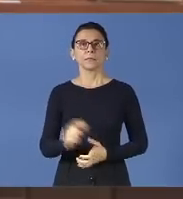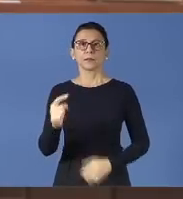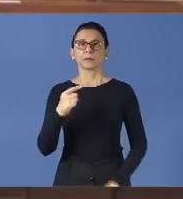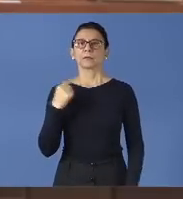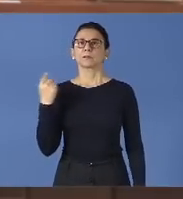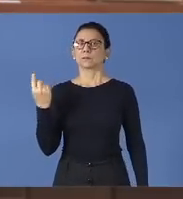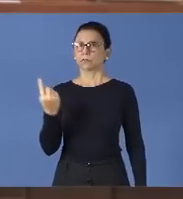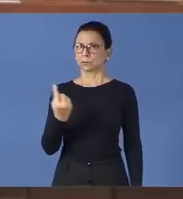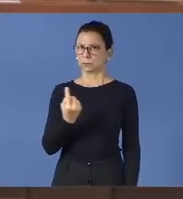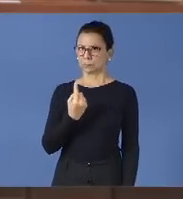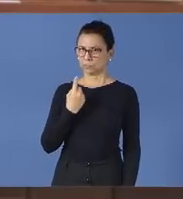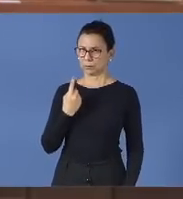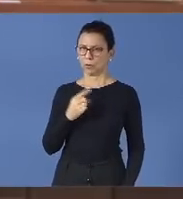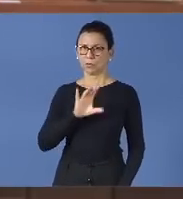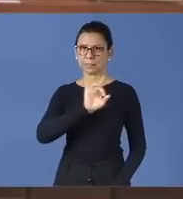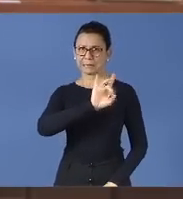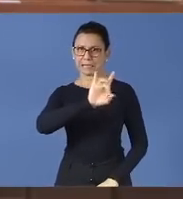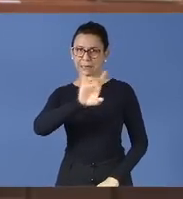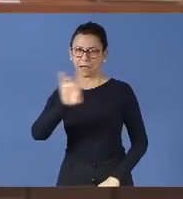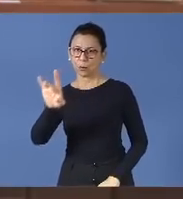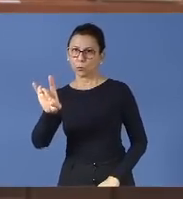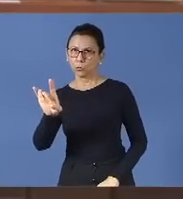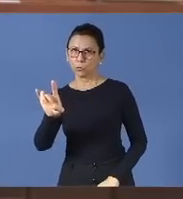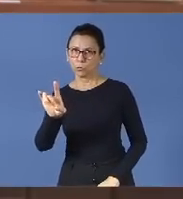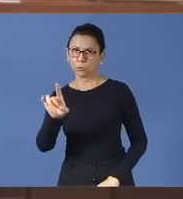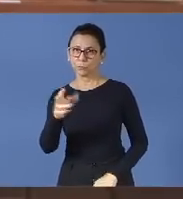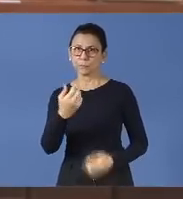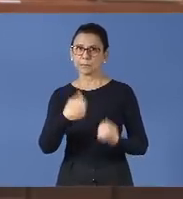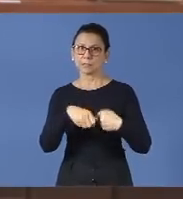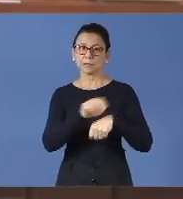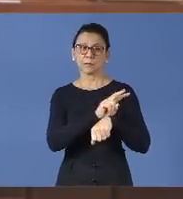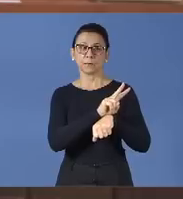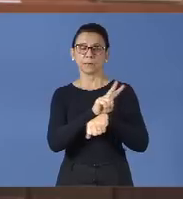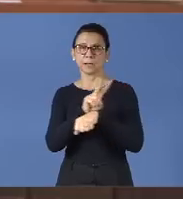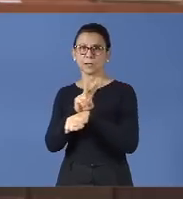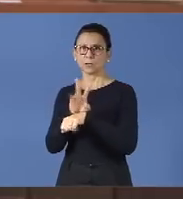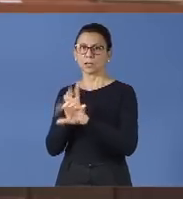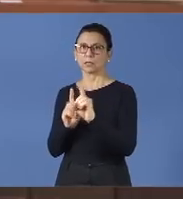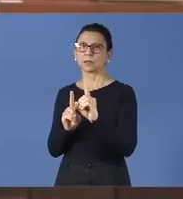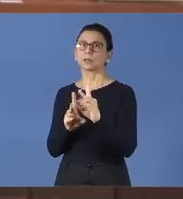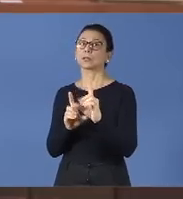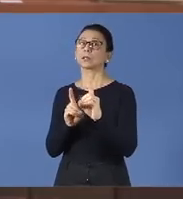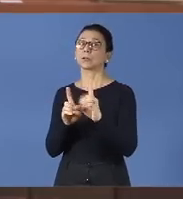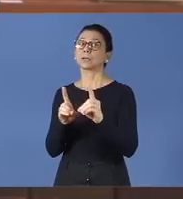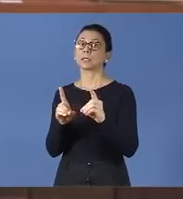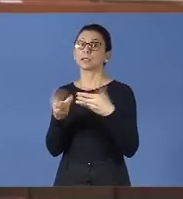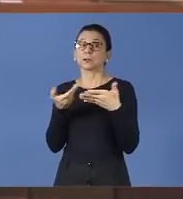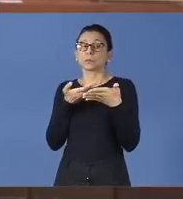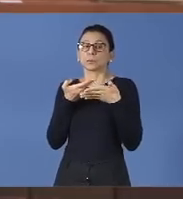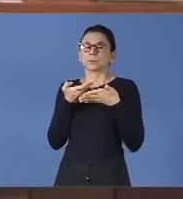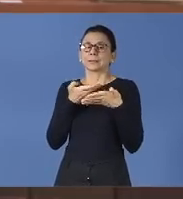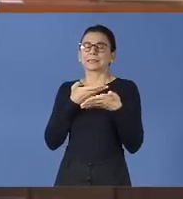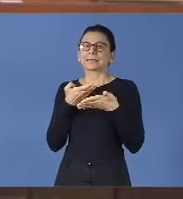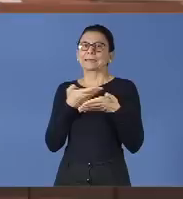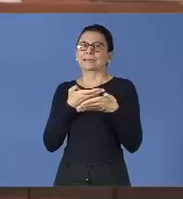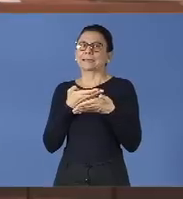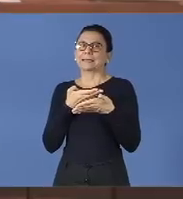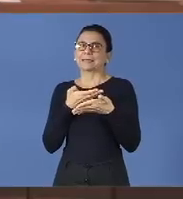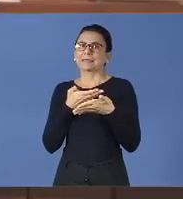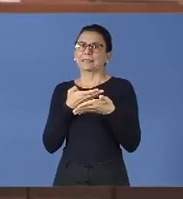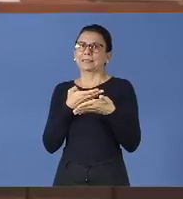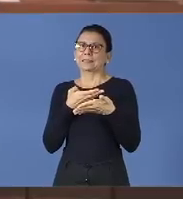temos que, nessa hora, cada um de nós tem que ser porteiro, porque tem que guardar a doutrina, tem que zelar pela doutrina, porque a cidade não está